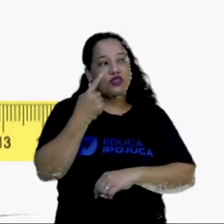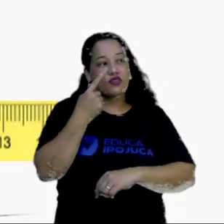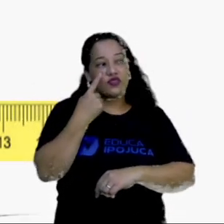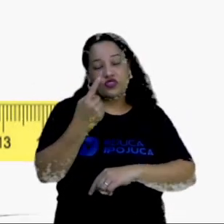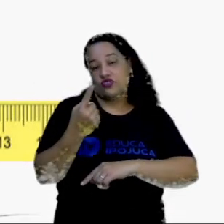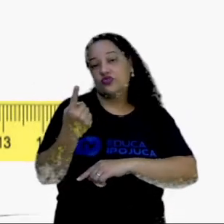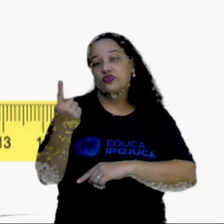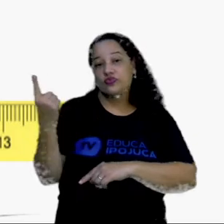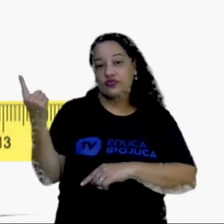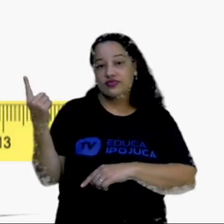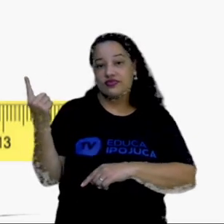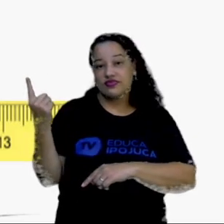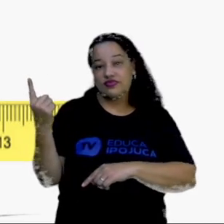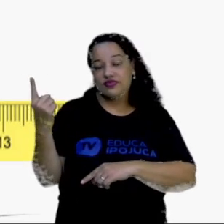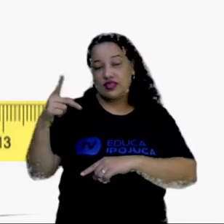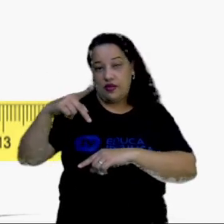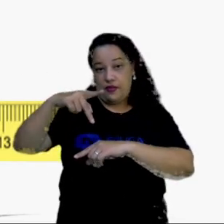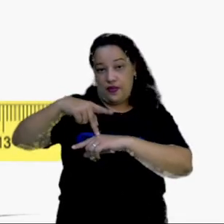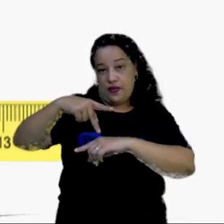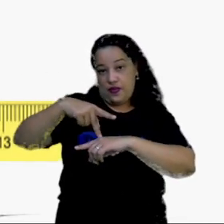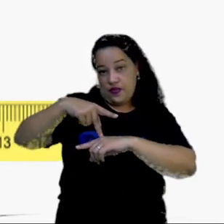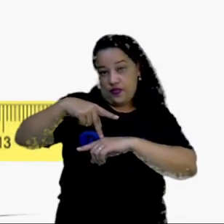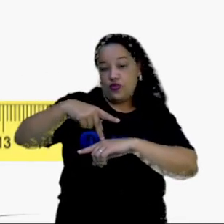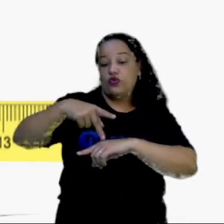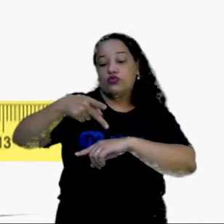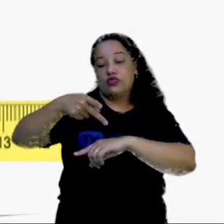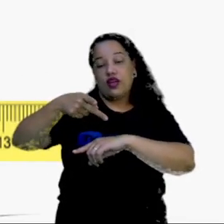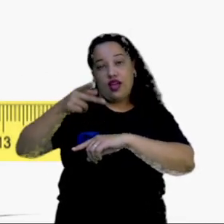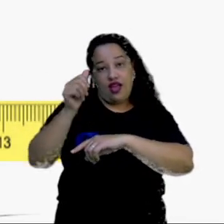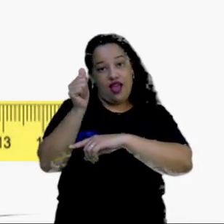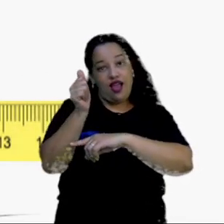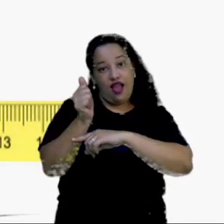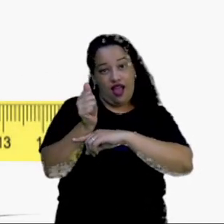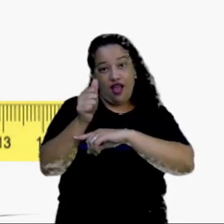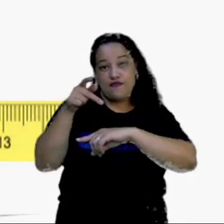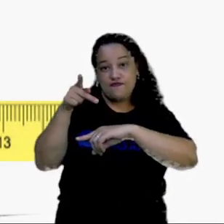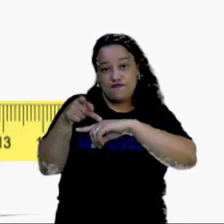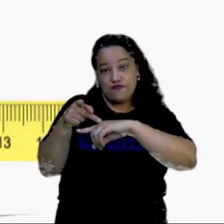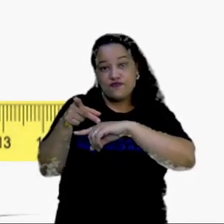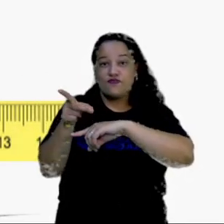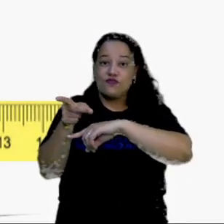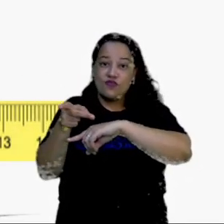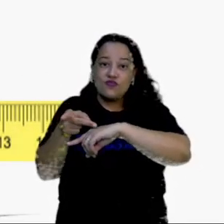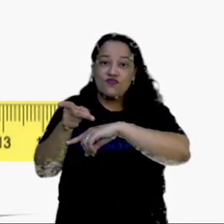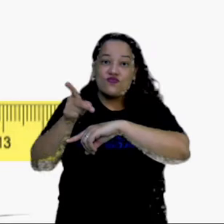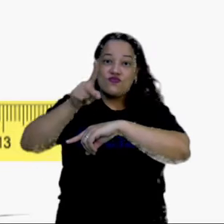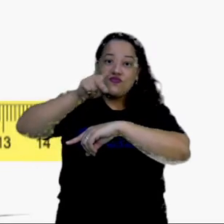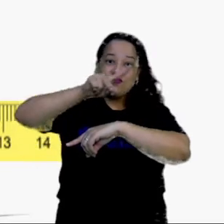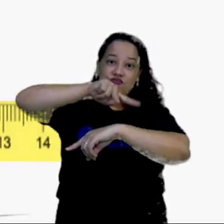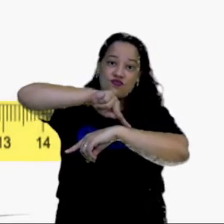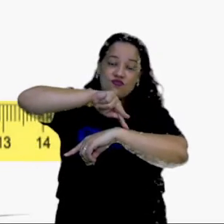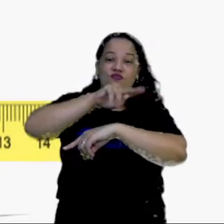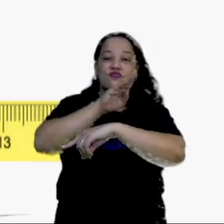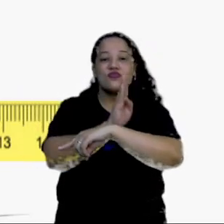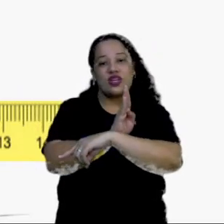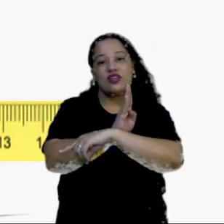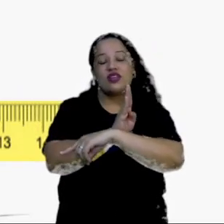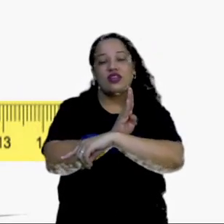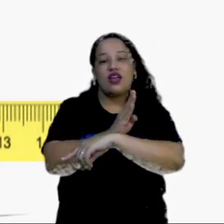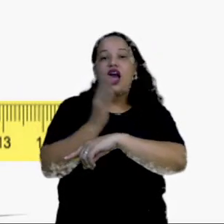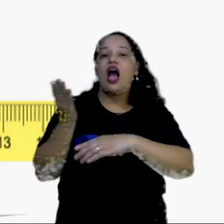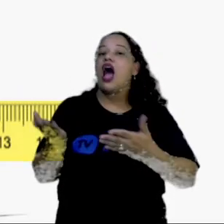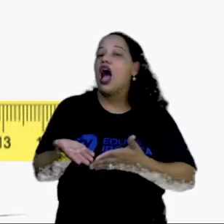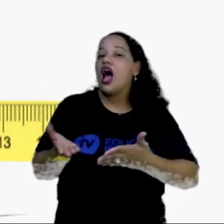ponto A e a ponta com um lápisinho no ponto B. Agora vamos retirar. Traçamos agora, temos